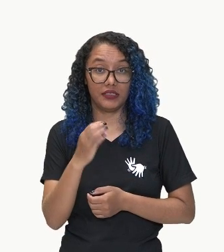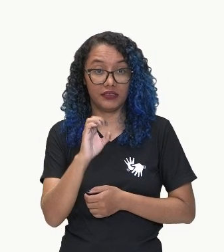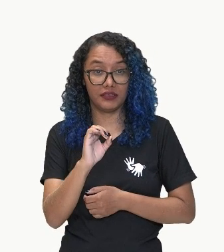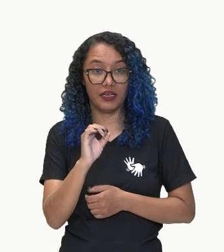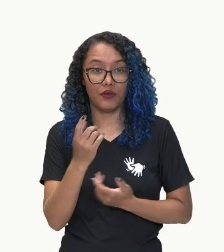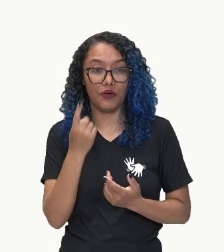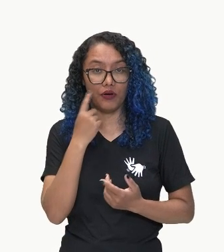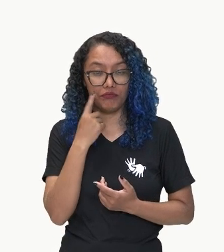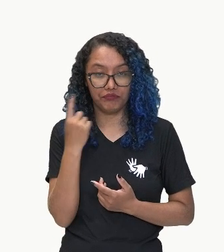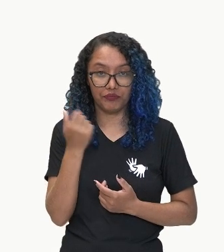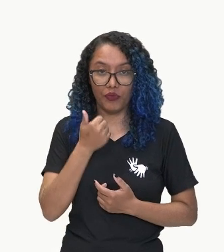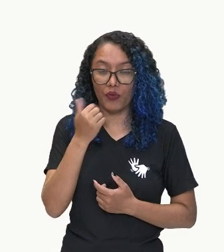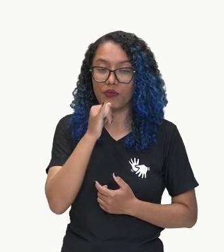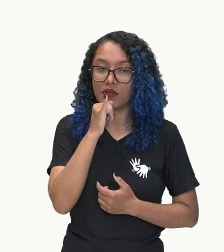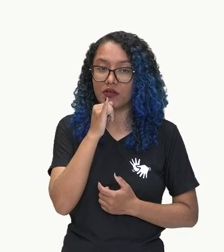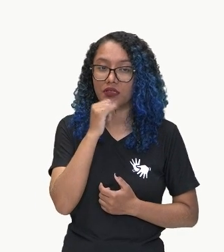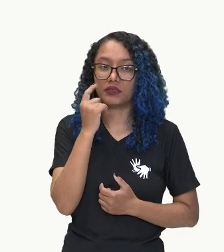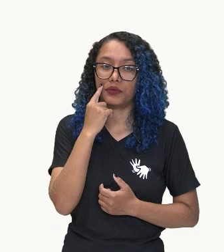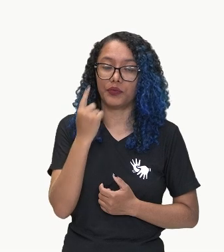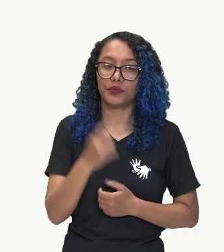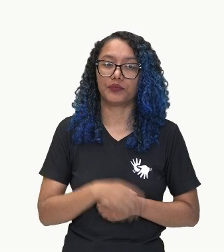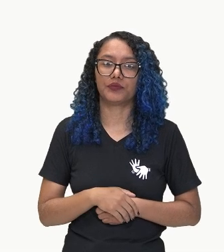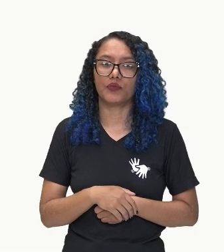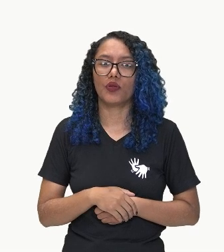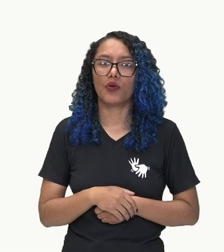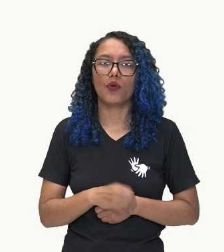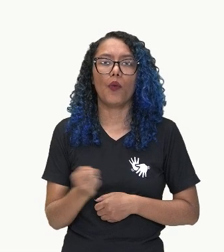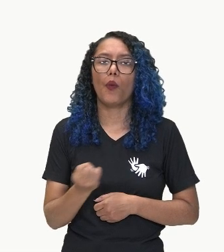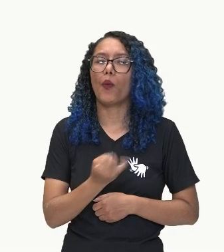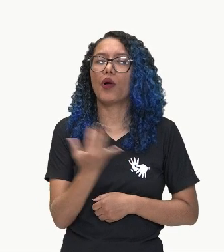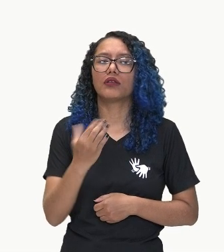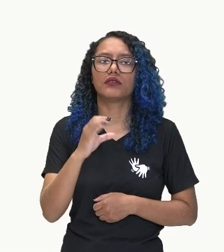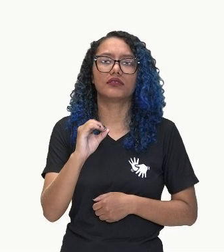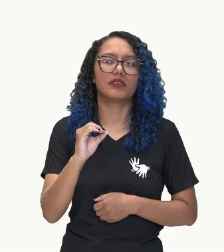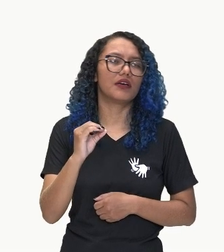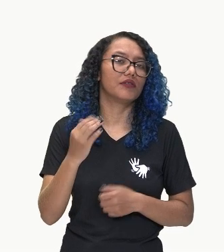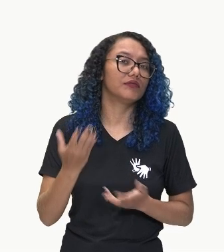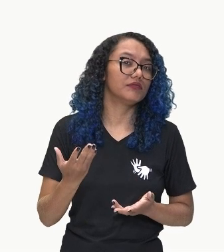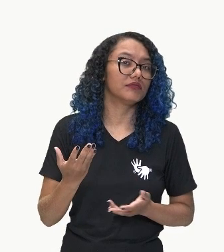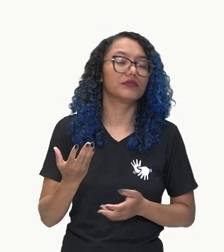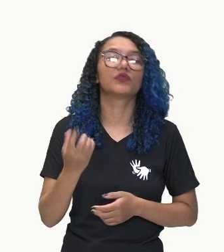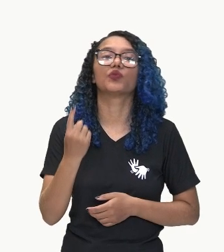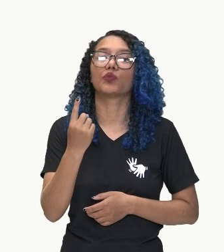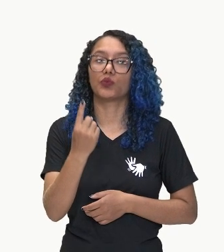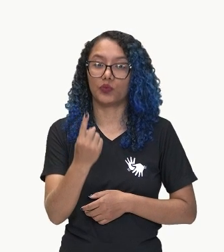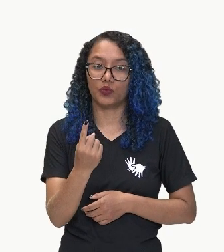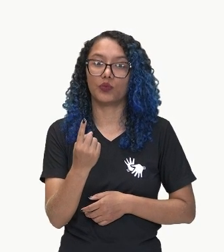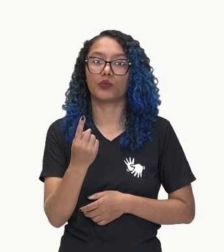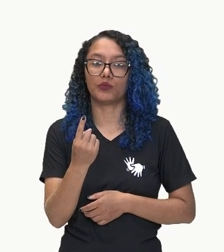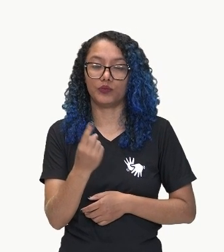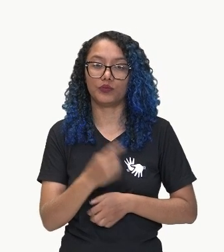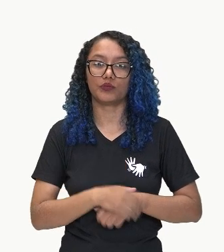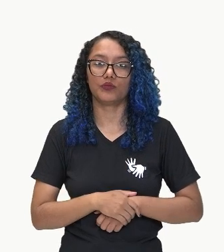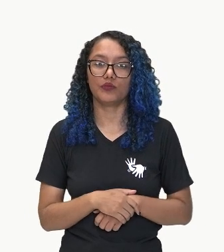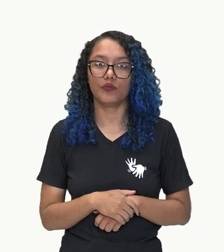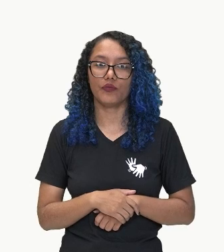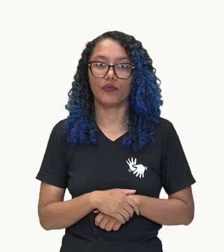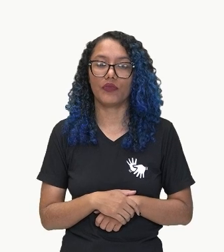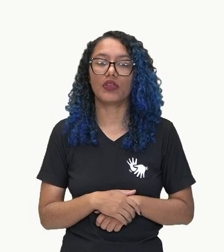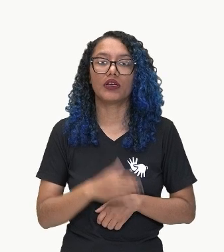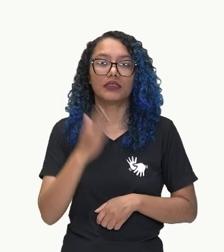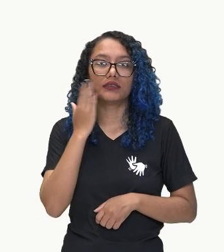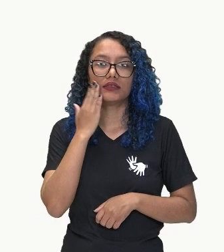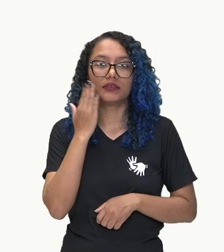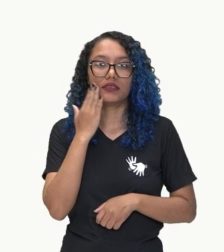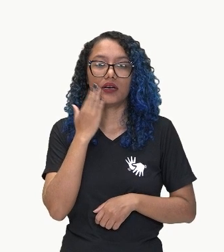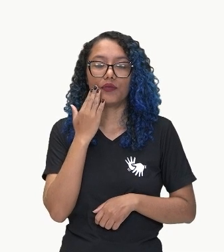Quantos zeros aparecem? 1. Então, você já vem aqui e já sabe que depois da vírgula